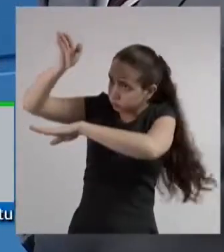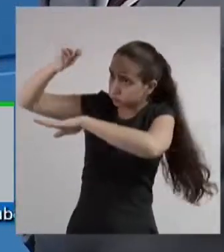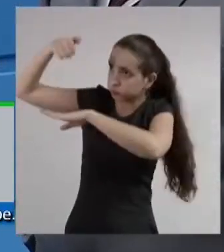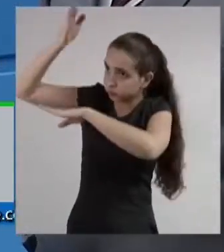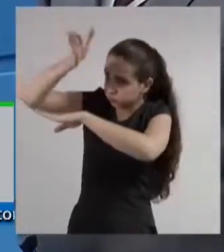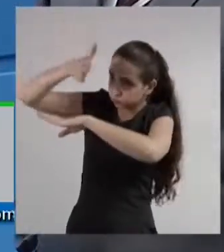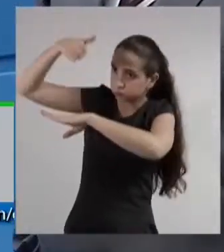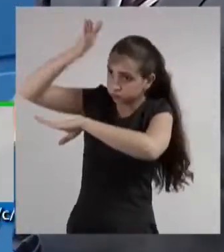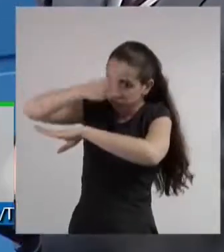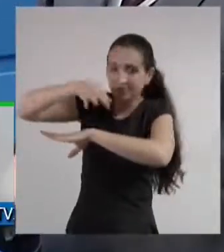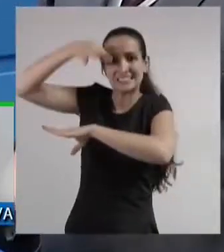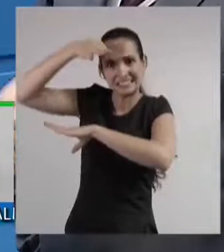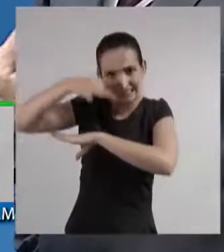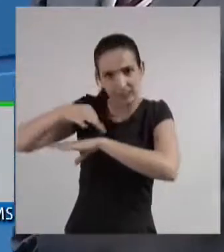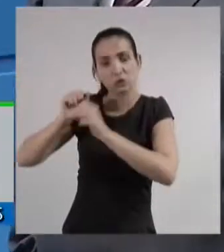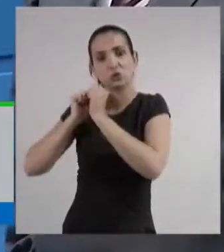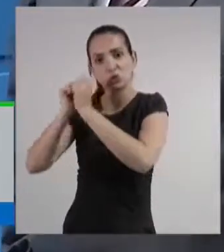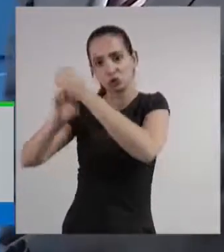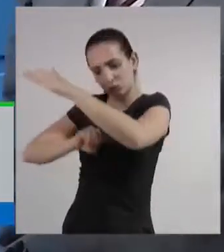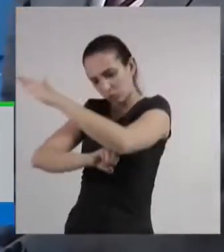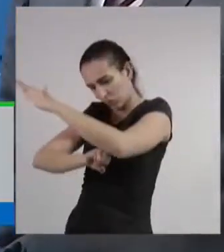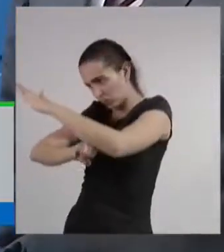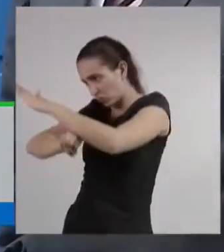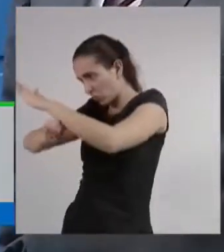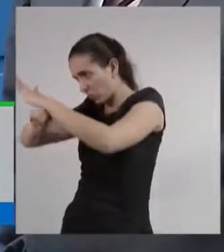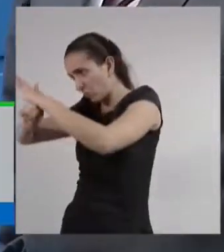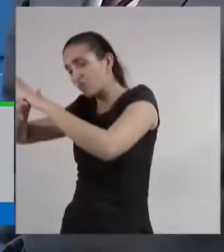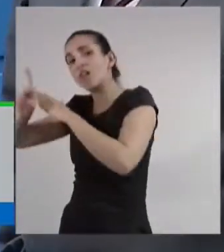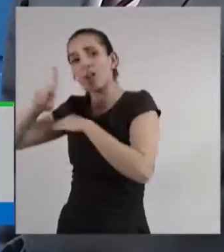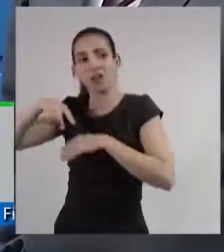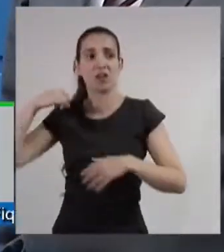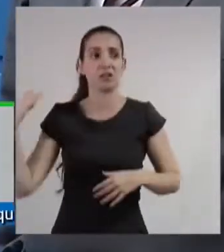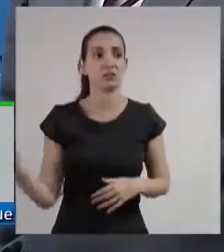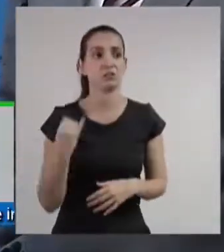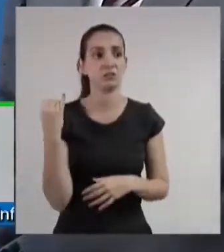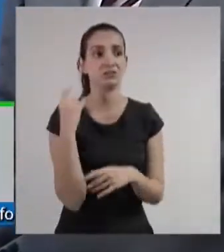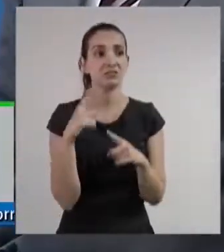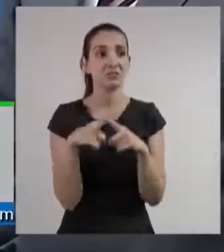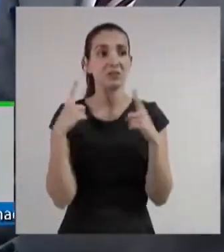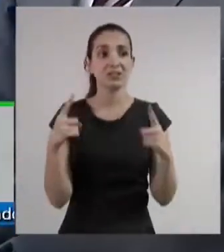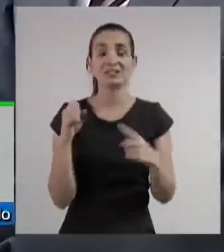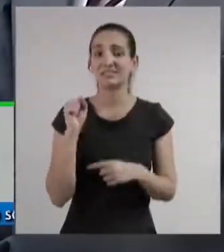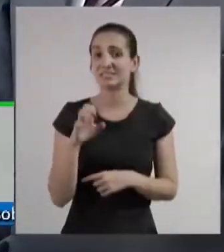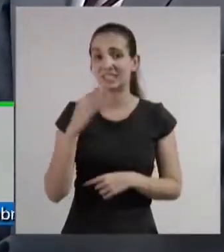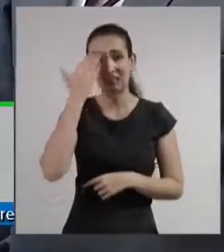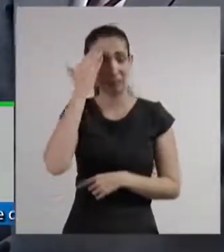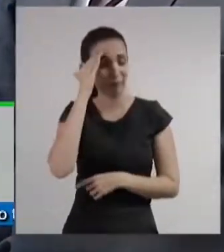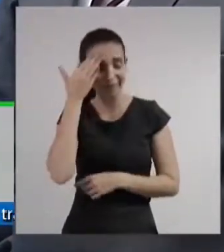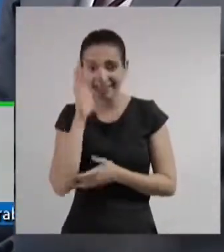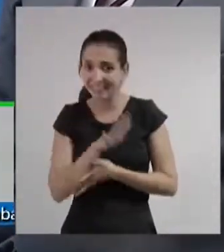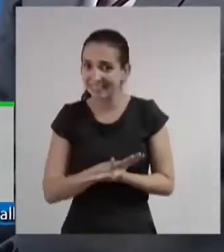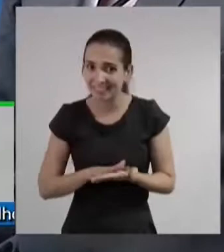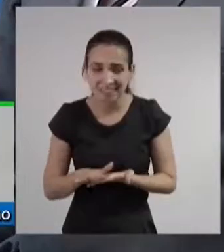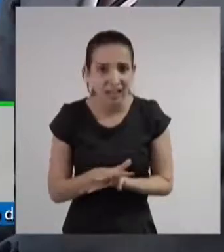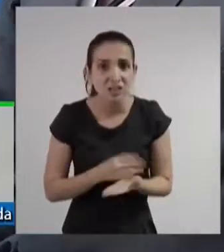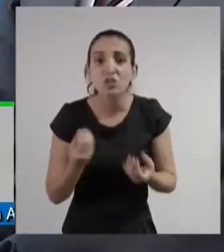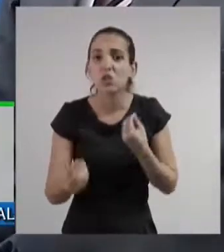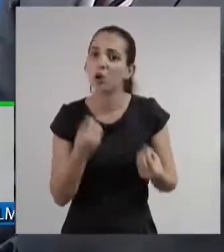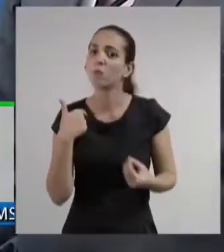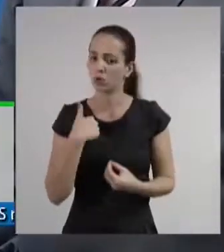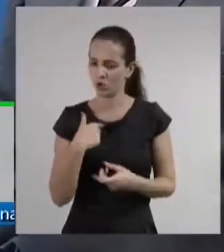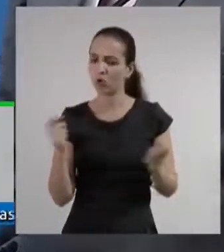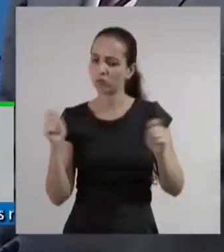nível e a caixa de retenção, que é importante. Mas se ninguém entender o que eu estou falando, eu queria fazer uma visita